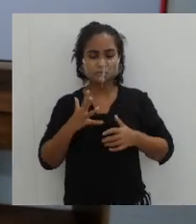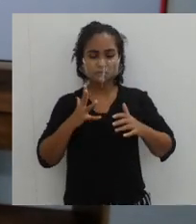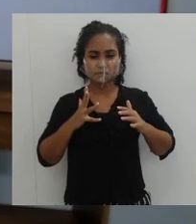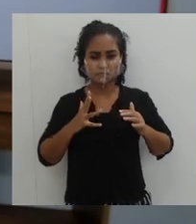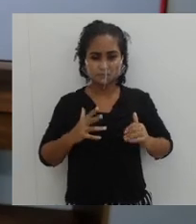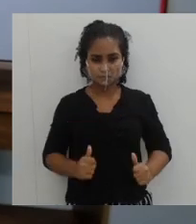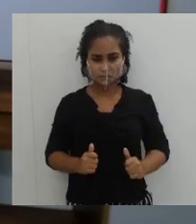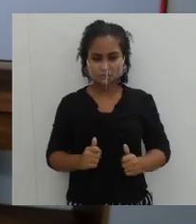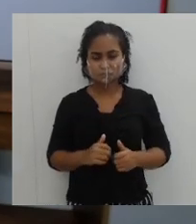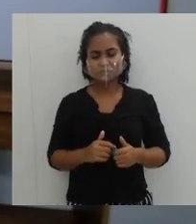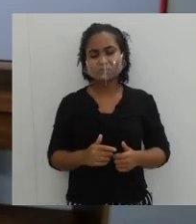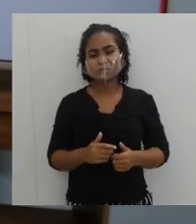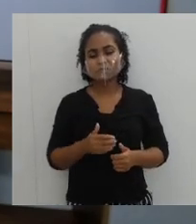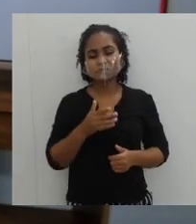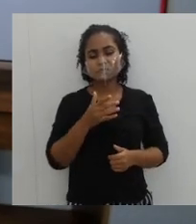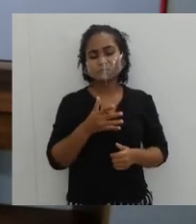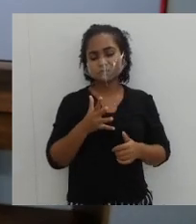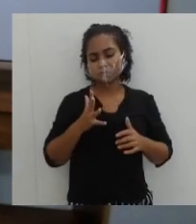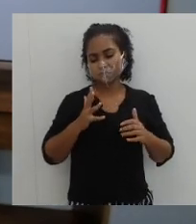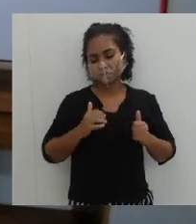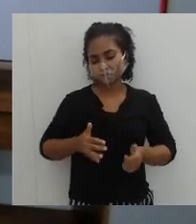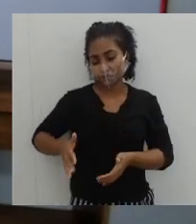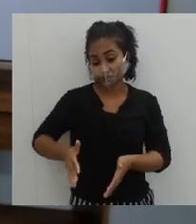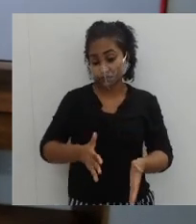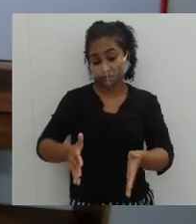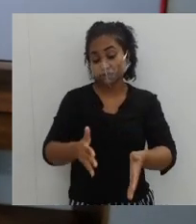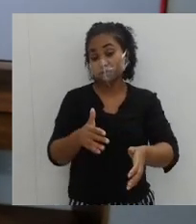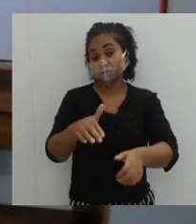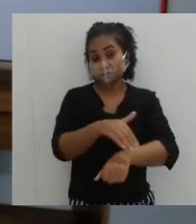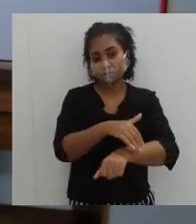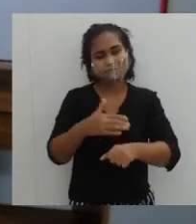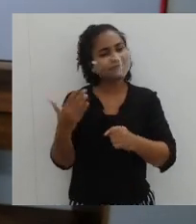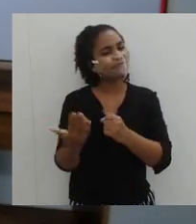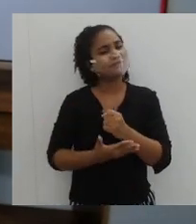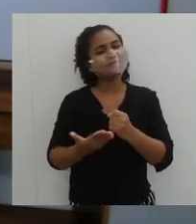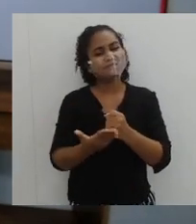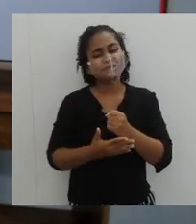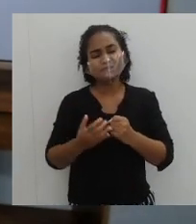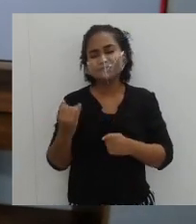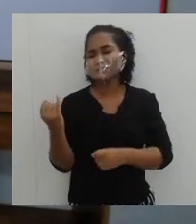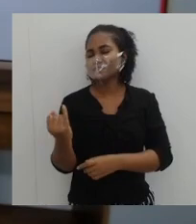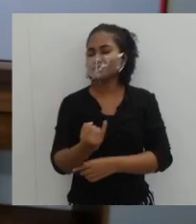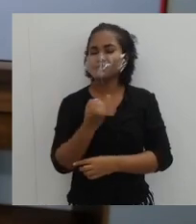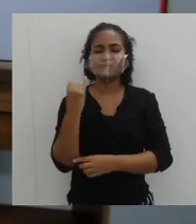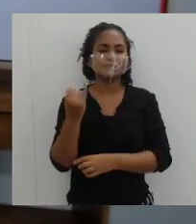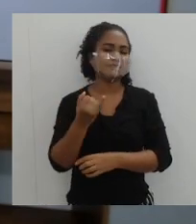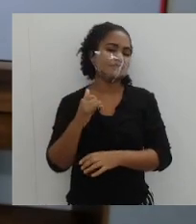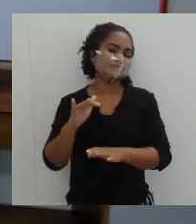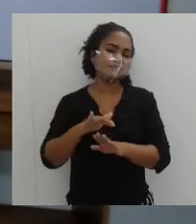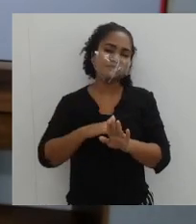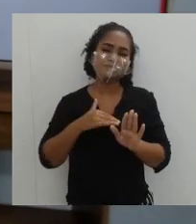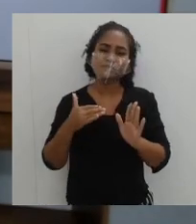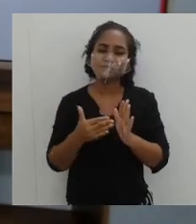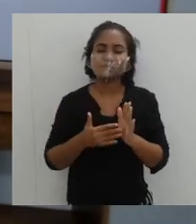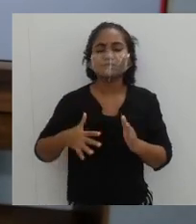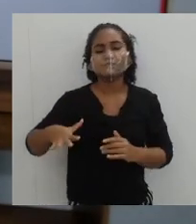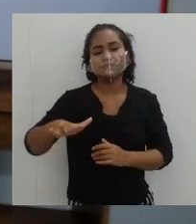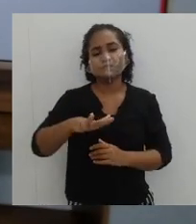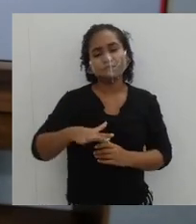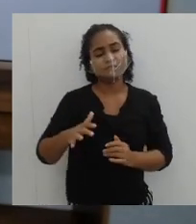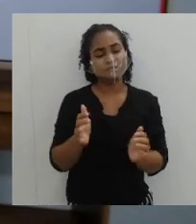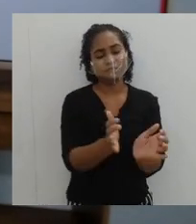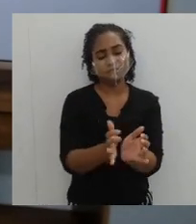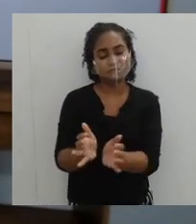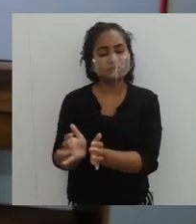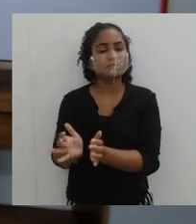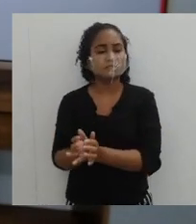sanitária. Saneamento básico, que o nome já diz, é básico, né? É ideal que toda a população, todo grupo populacional tenha um